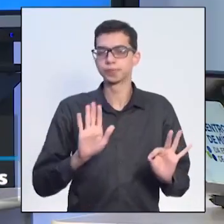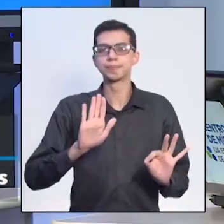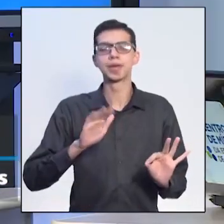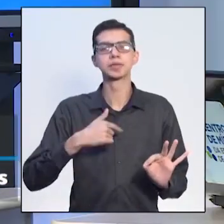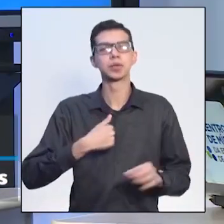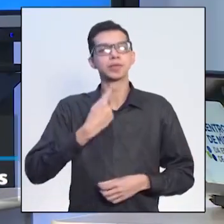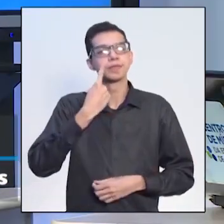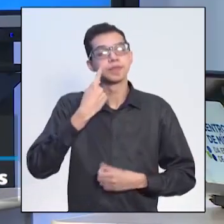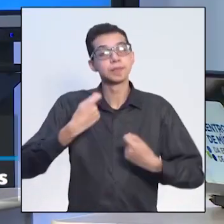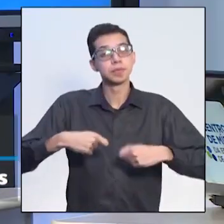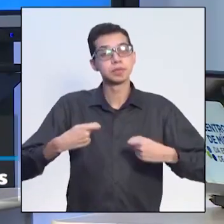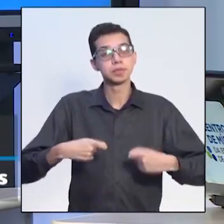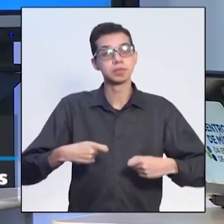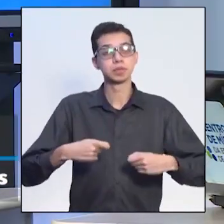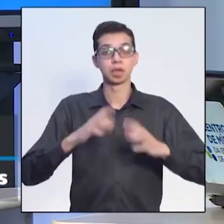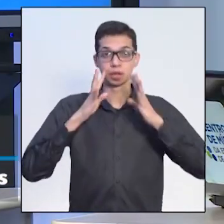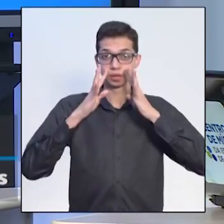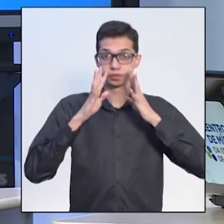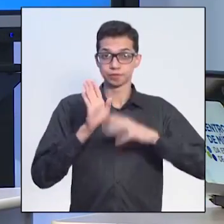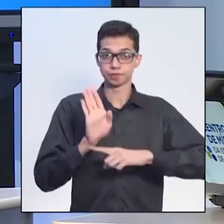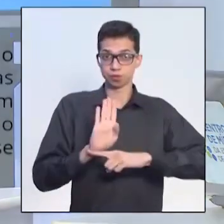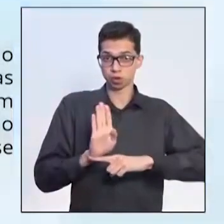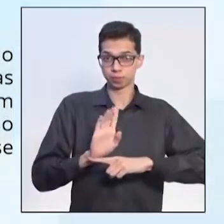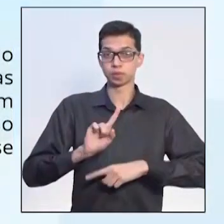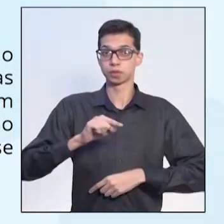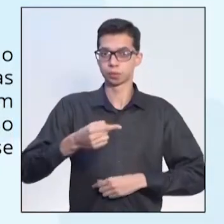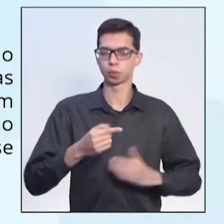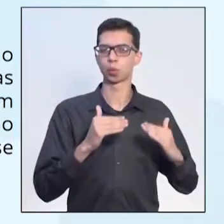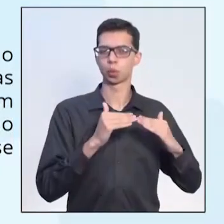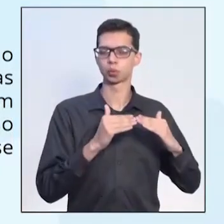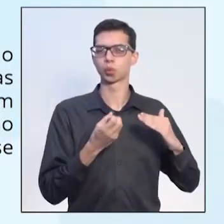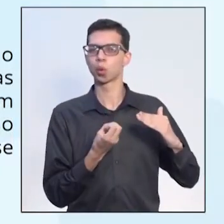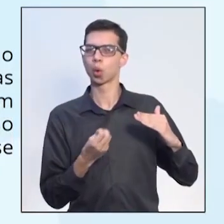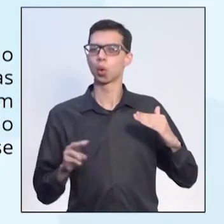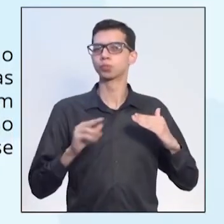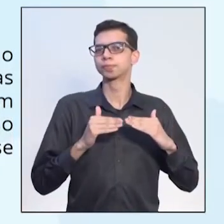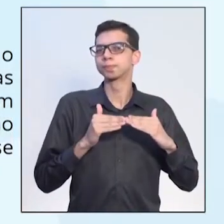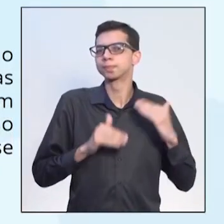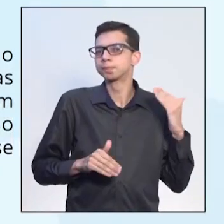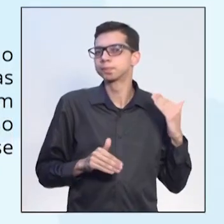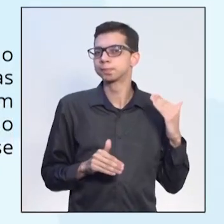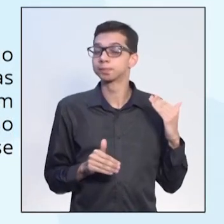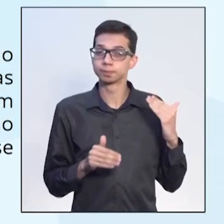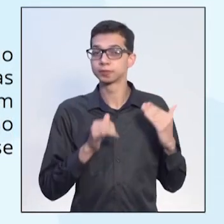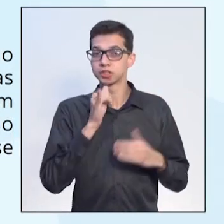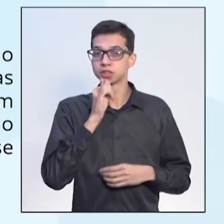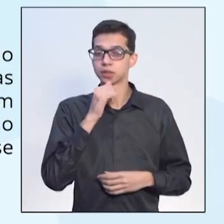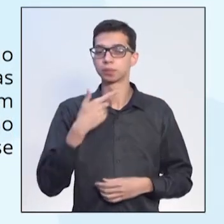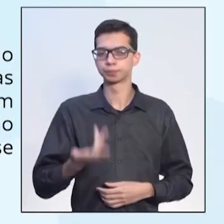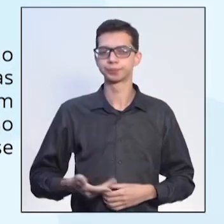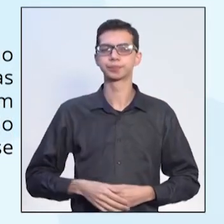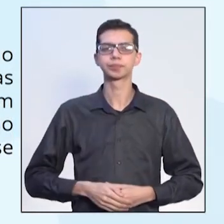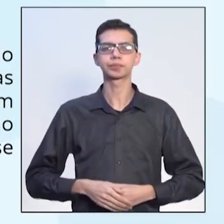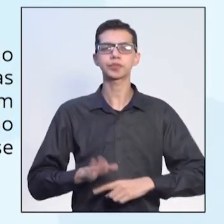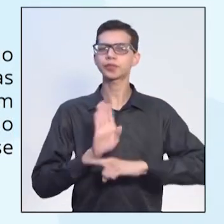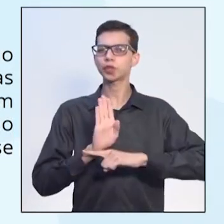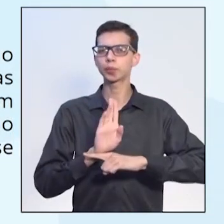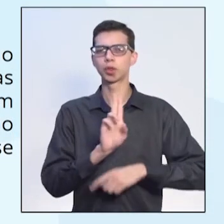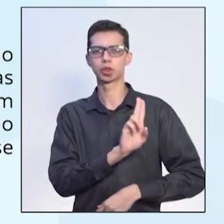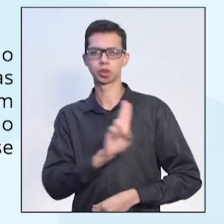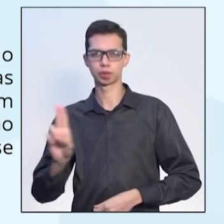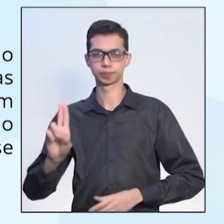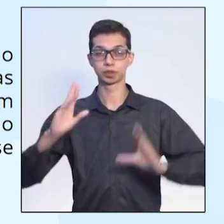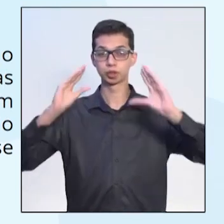Eu estou indicando esse filme. Vamos ver. O mais genial dos filmes de zumbi, por Mauro Marcel. Filme A Noite dos